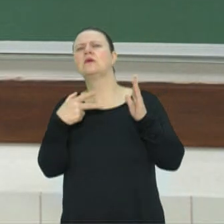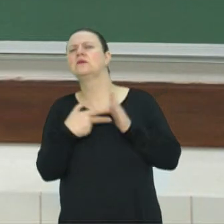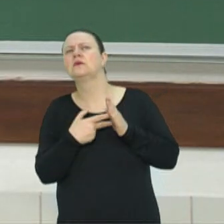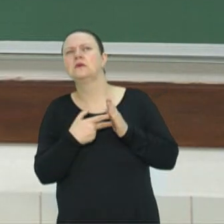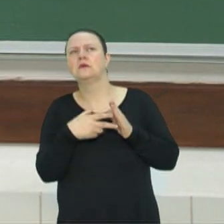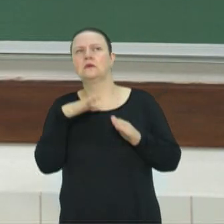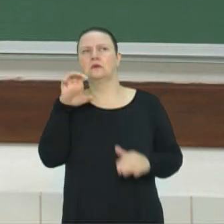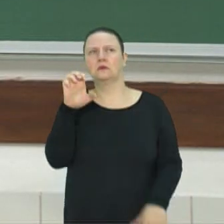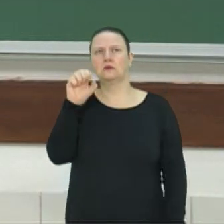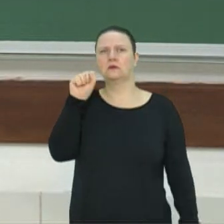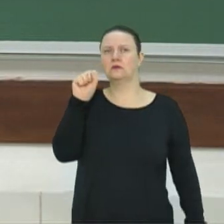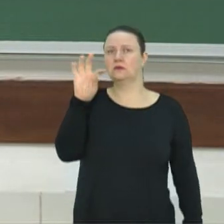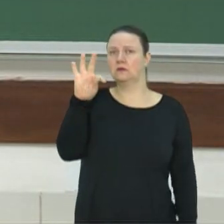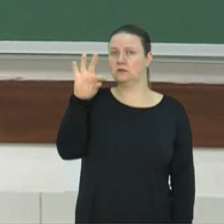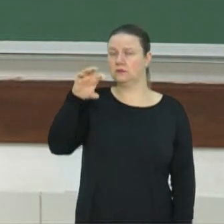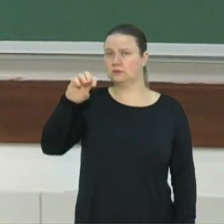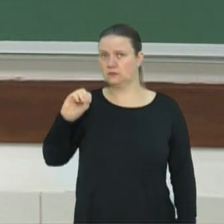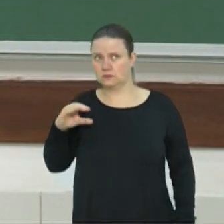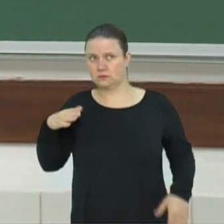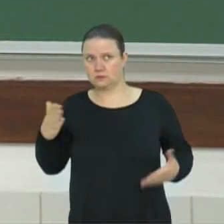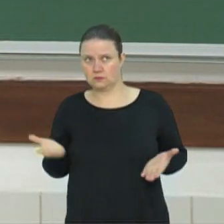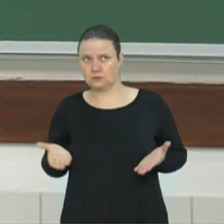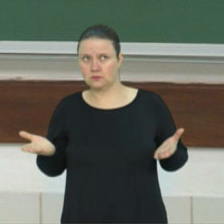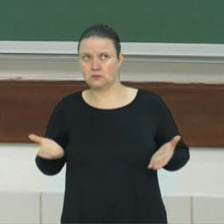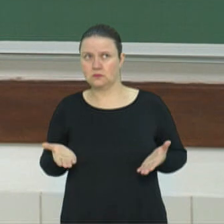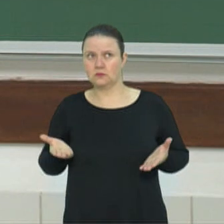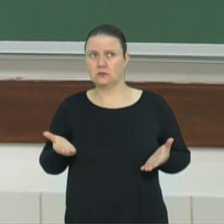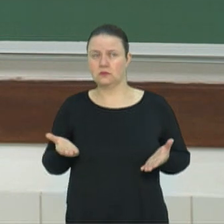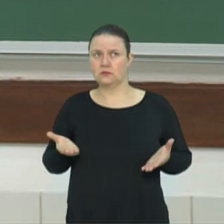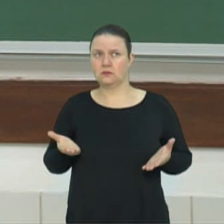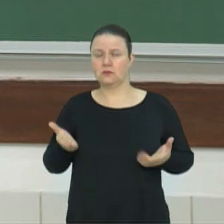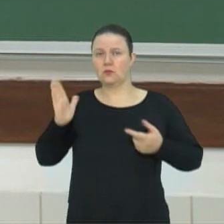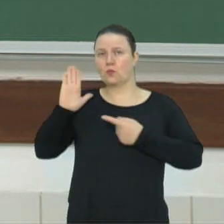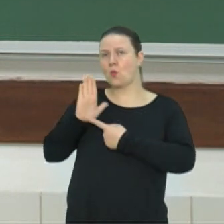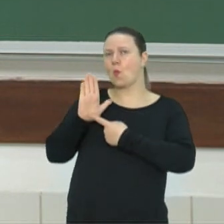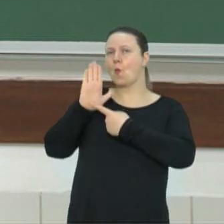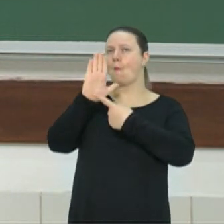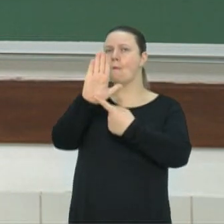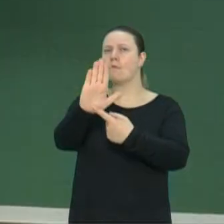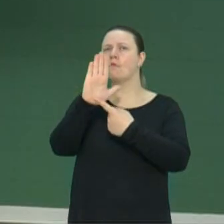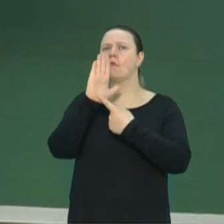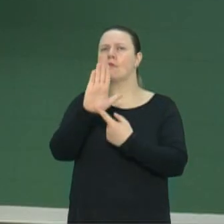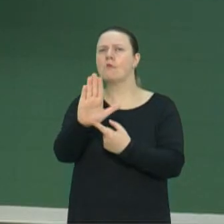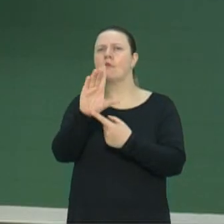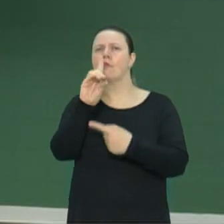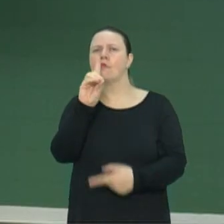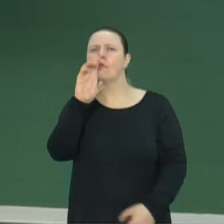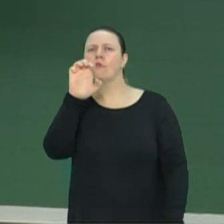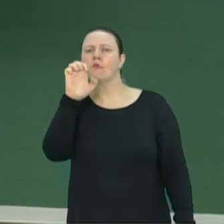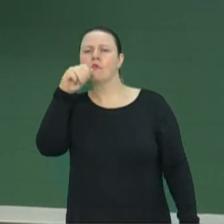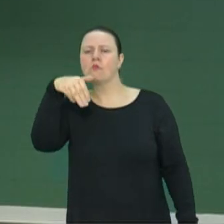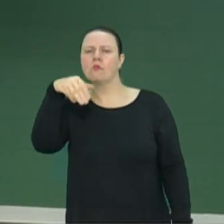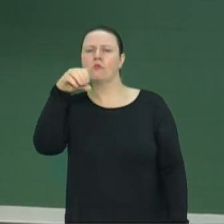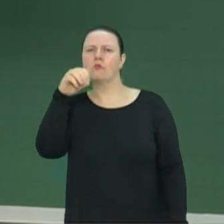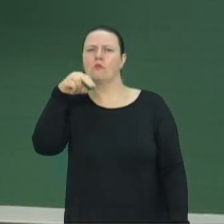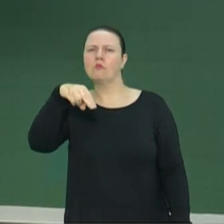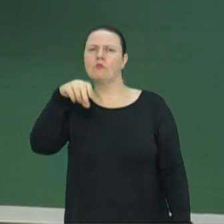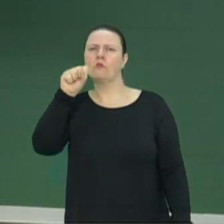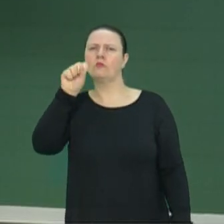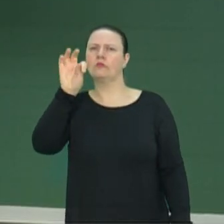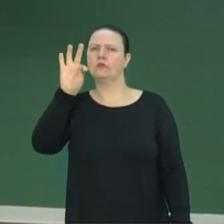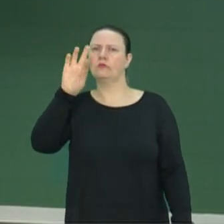esto? Já ouviram falar em los demonstrativos? O que são esses